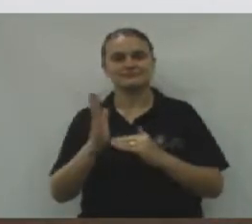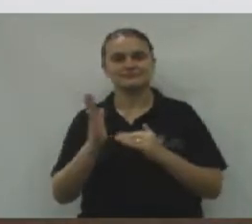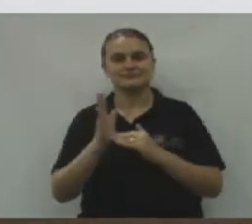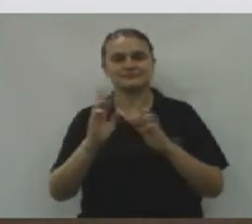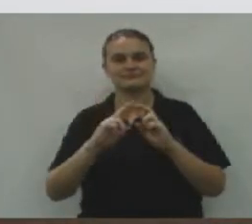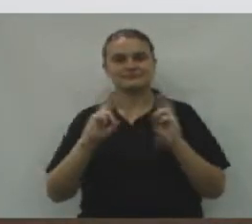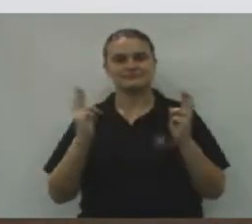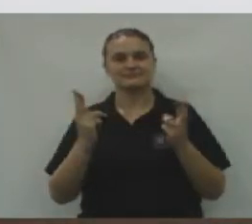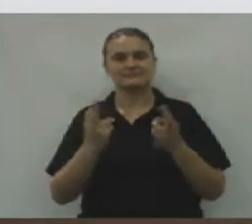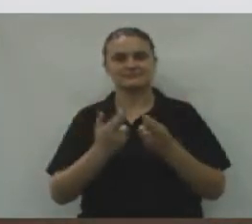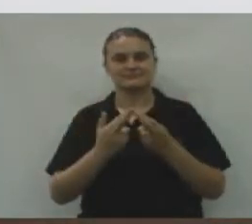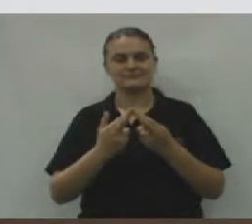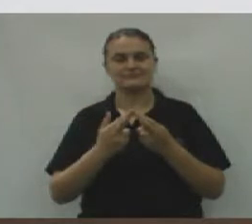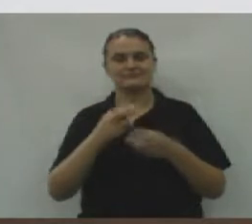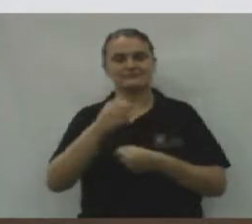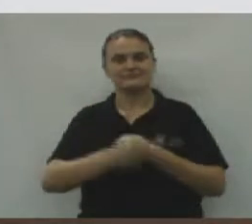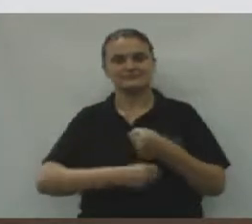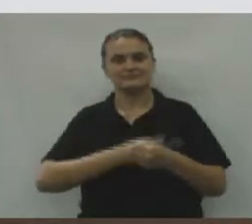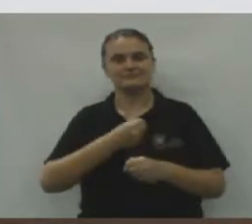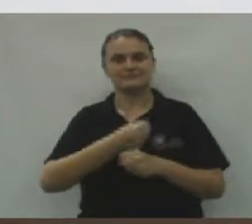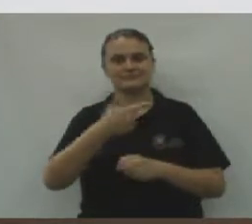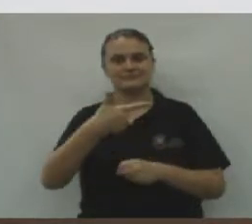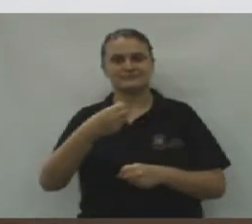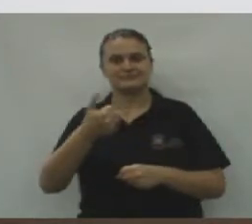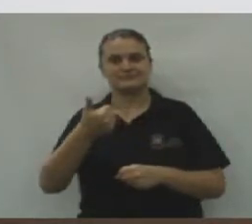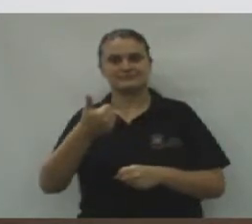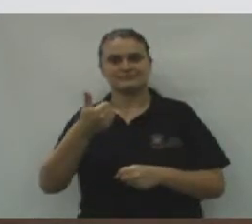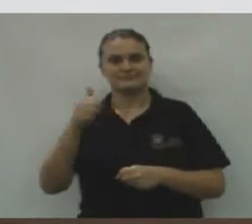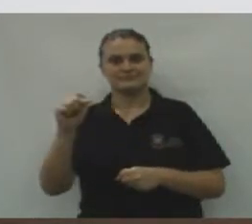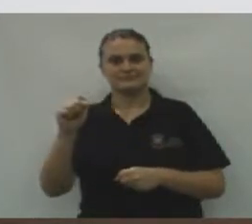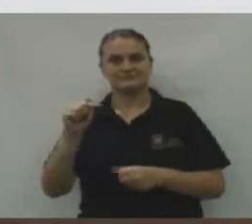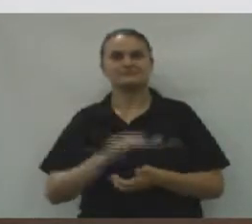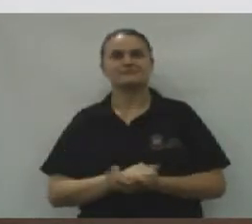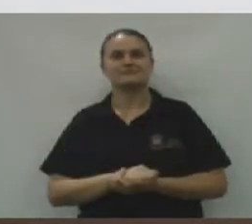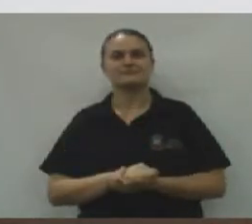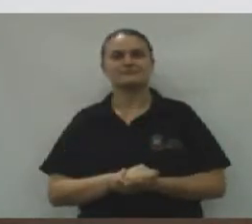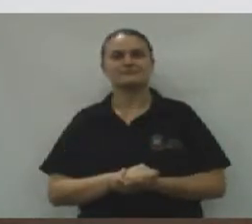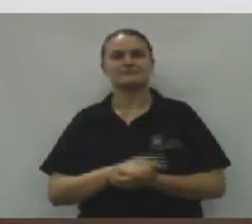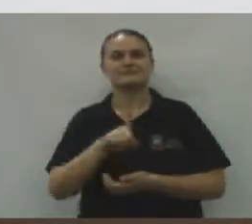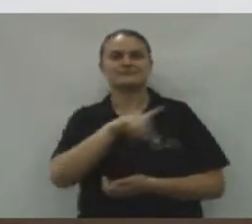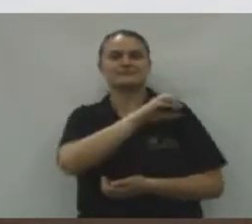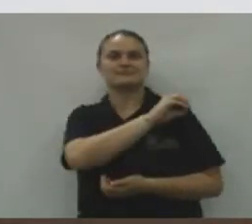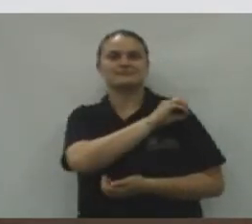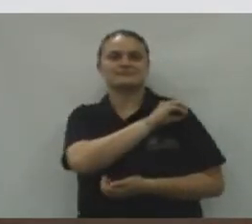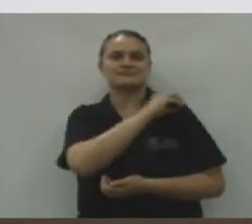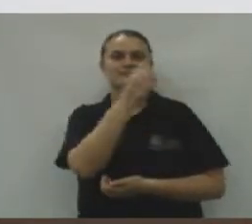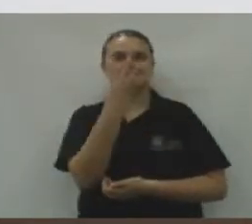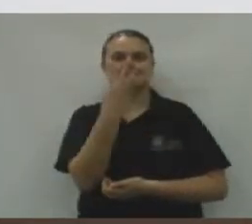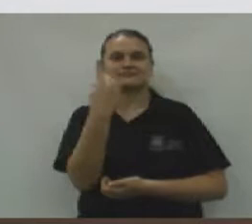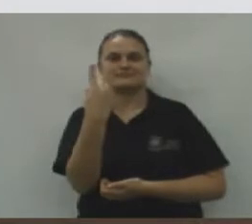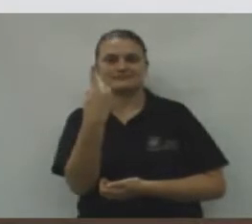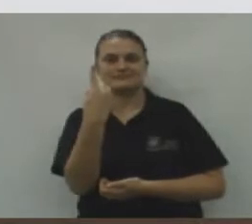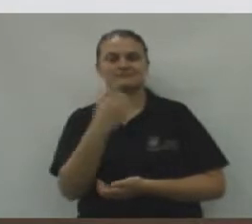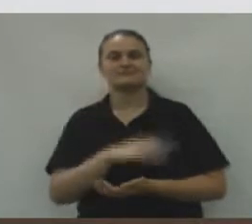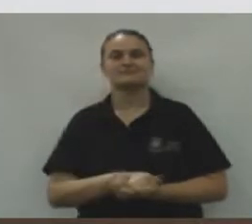reunião ordinária do ano, sendo ela a número 41.